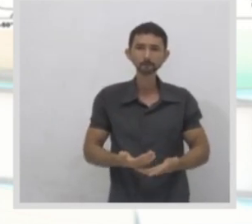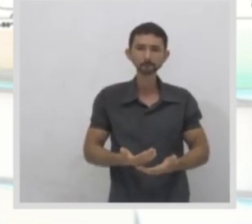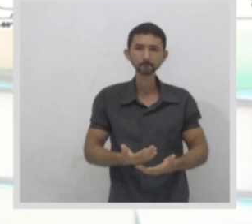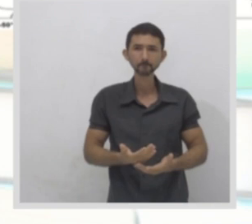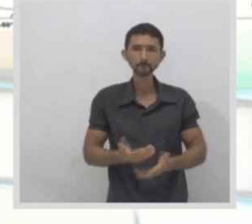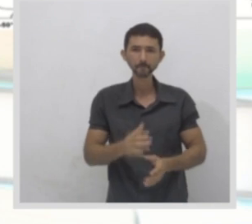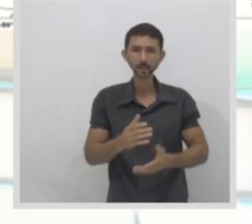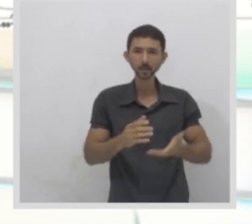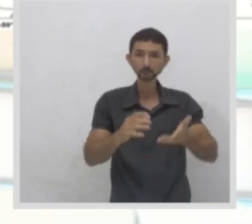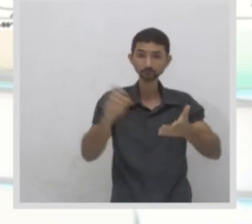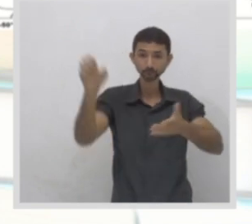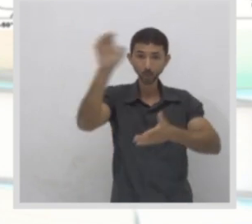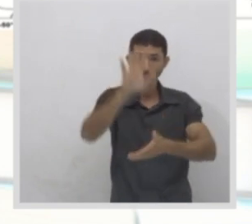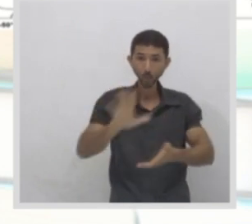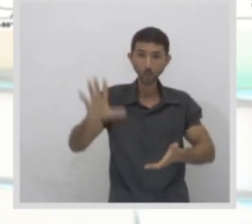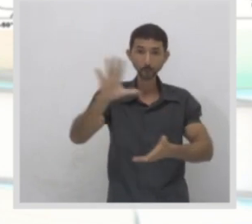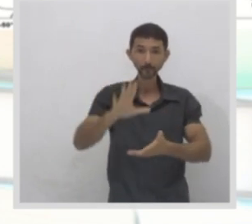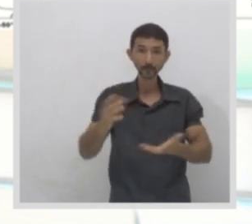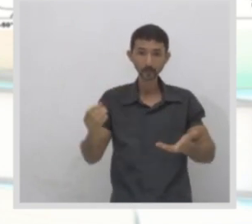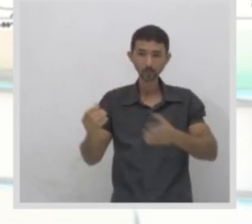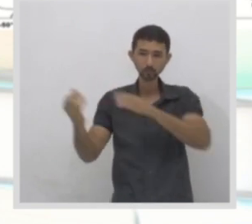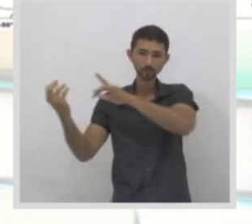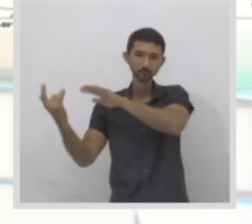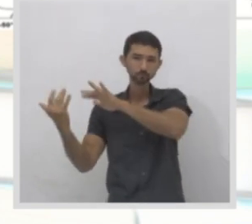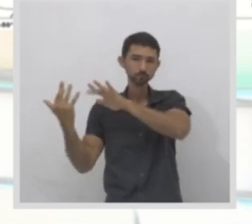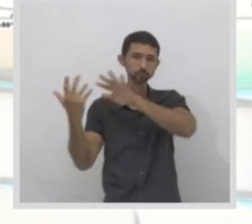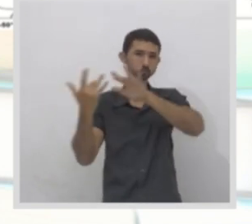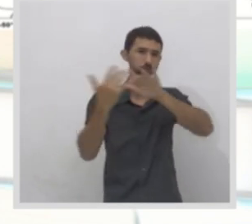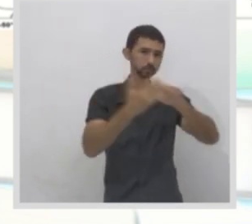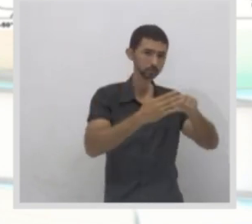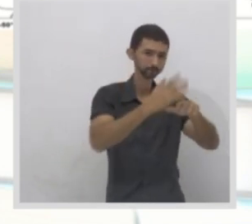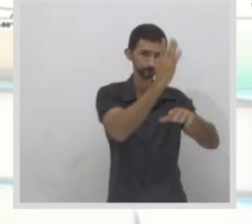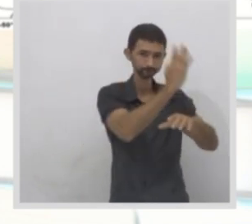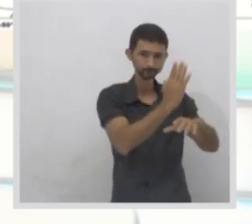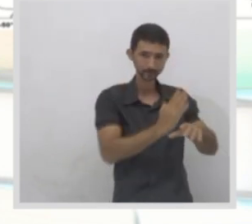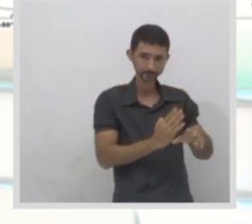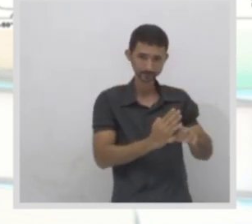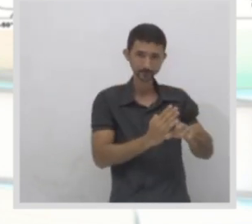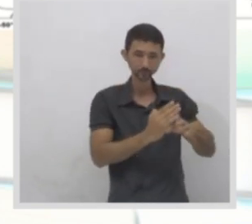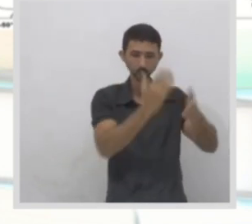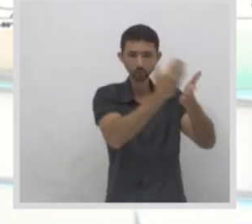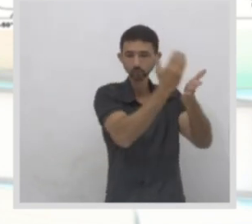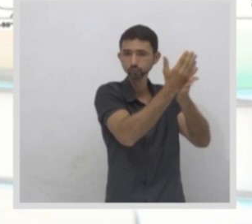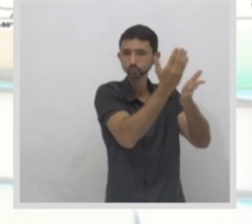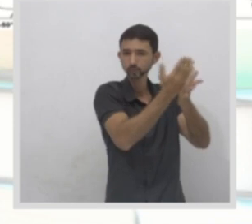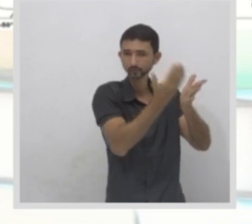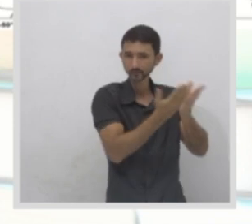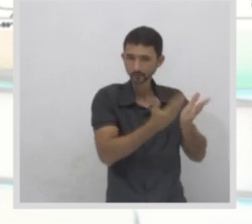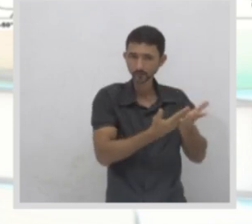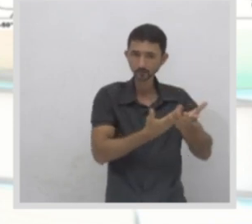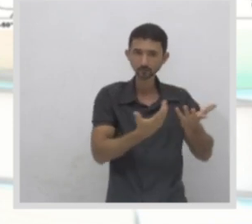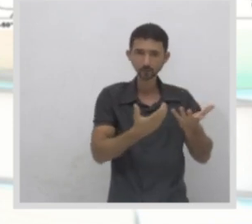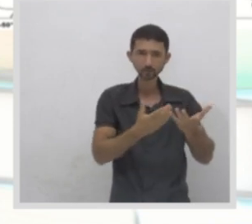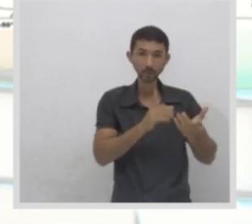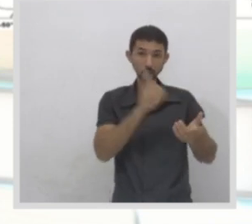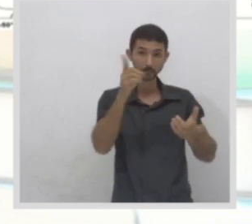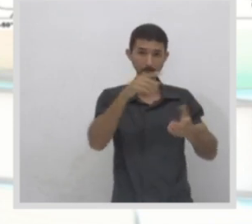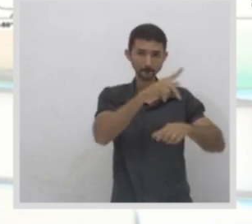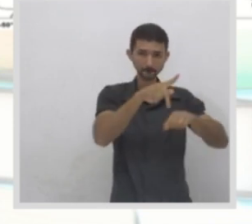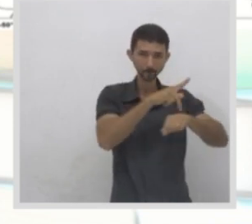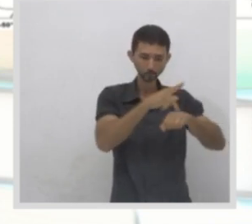ocupada pelos europeus, por nobres europeus. E essa foi uma primeira tentativa da coroa portuguesa